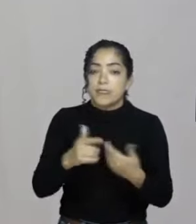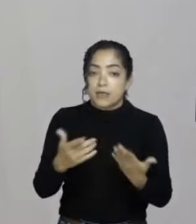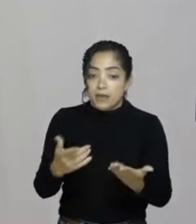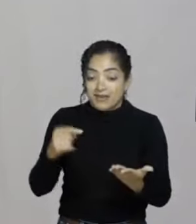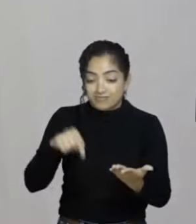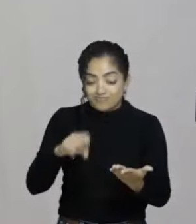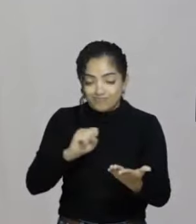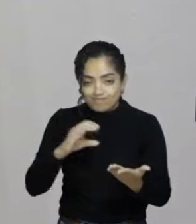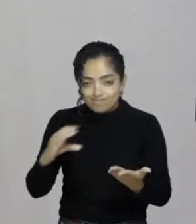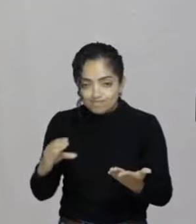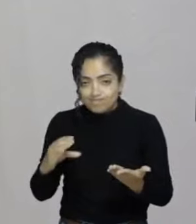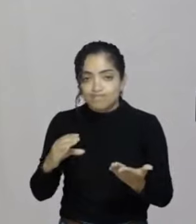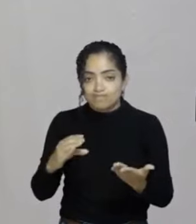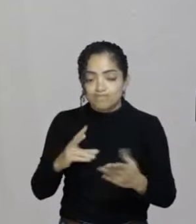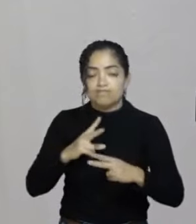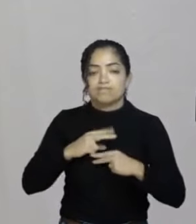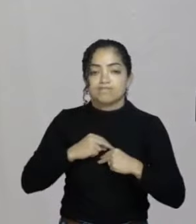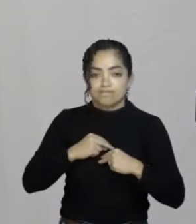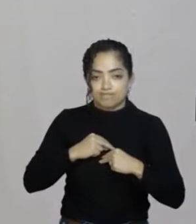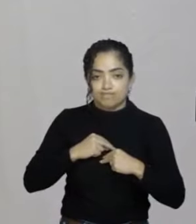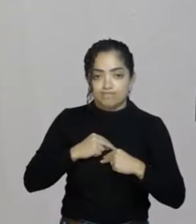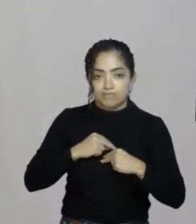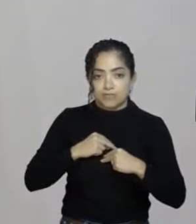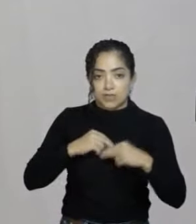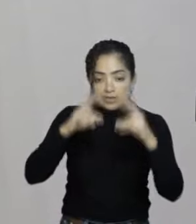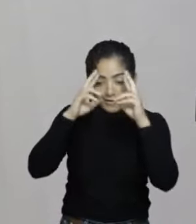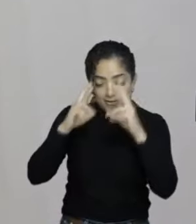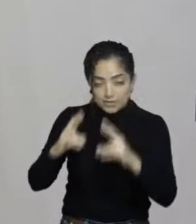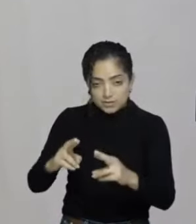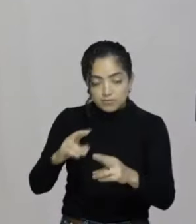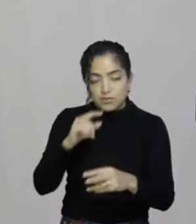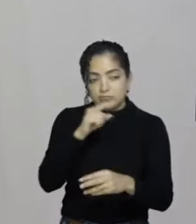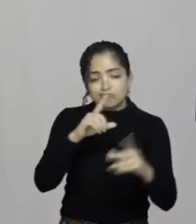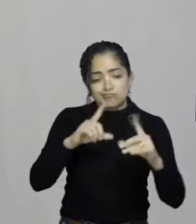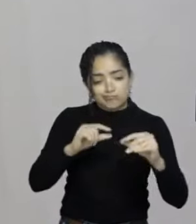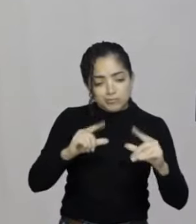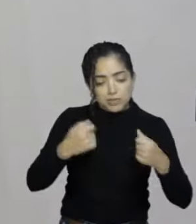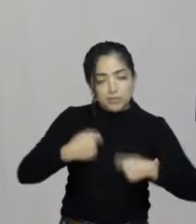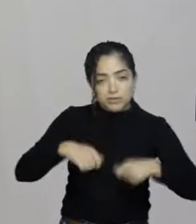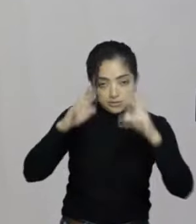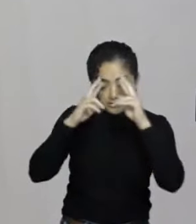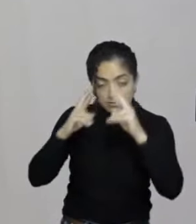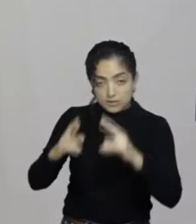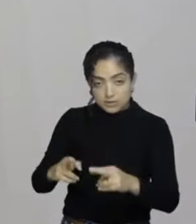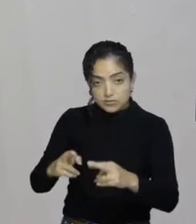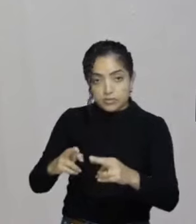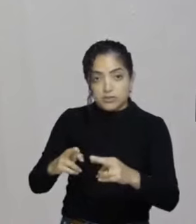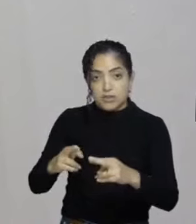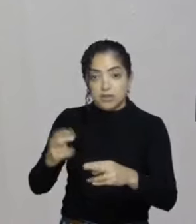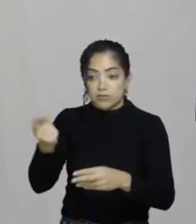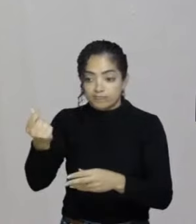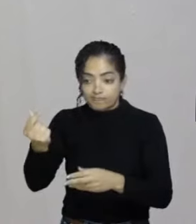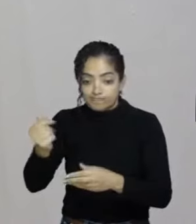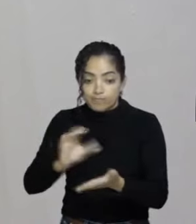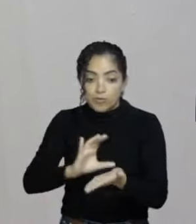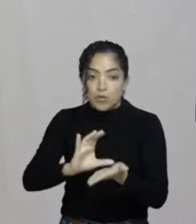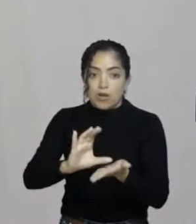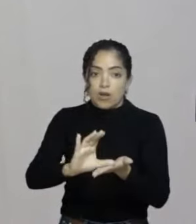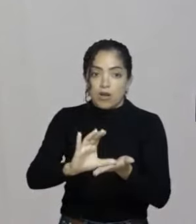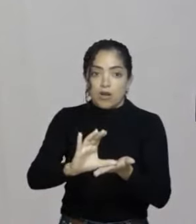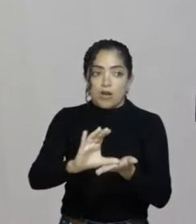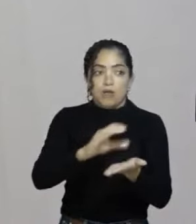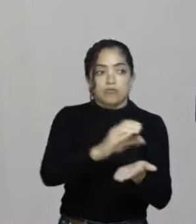Catarina merece mais respeito de Brasília se nós tivéssemos uma parte maior dos recursos que nós enviamos para União